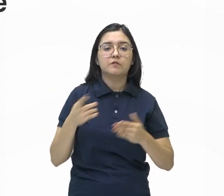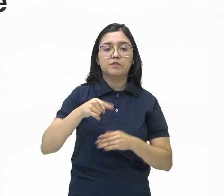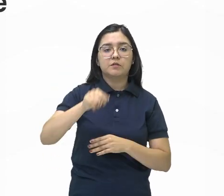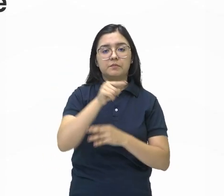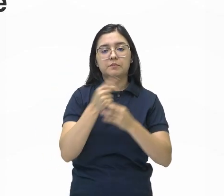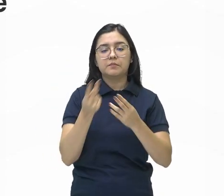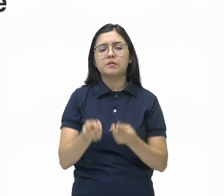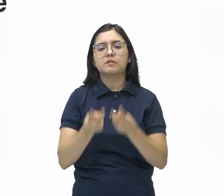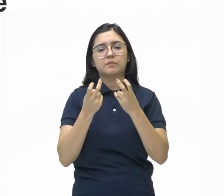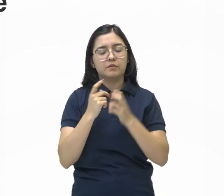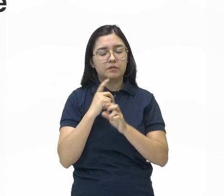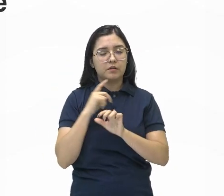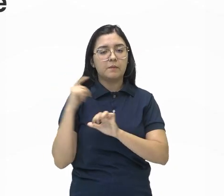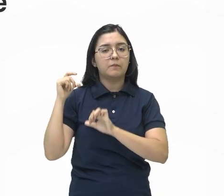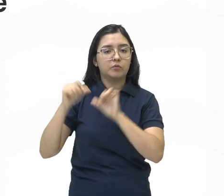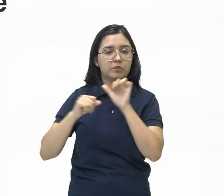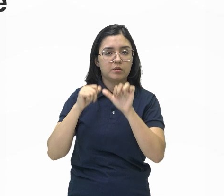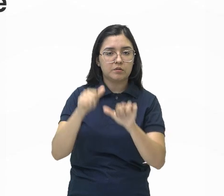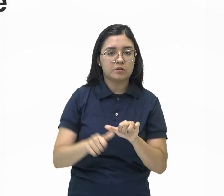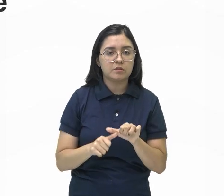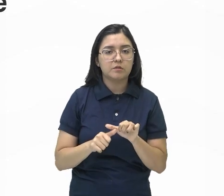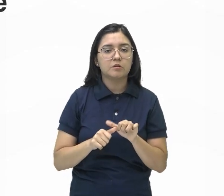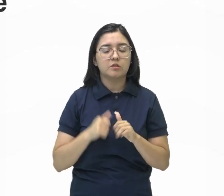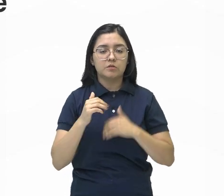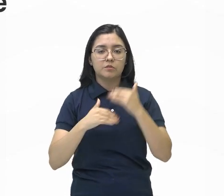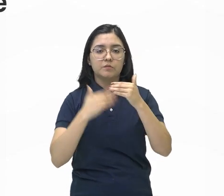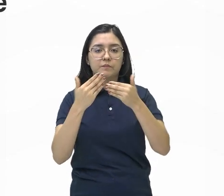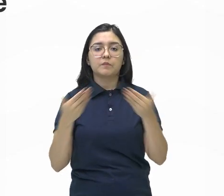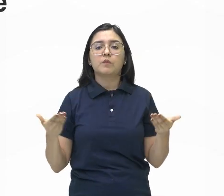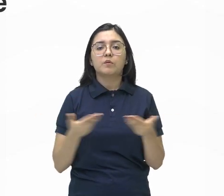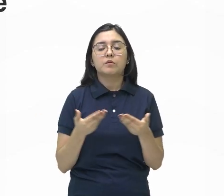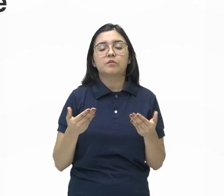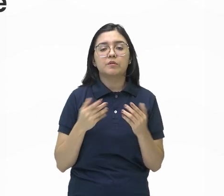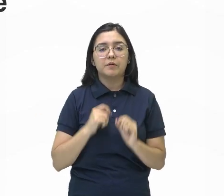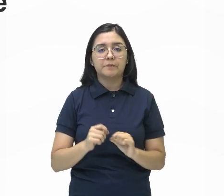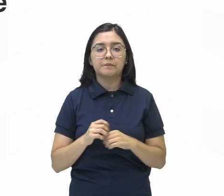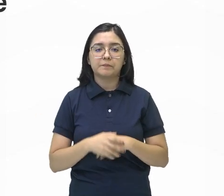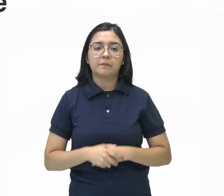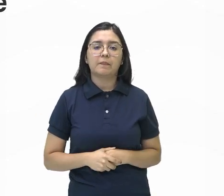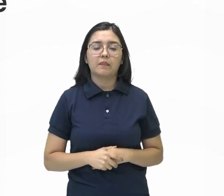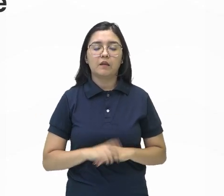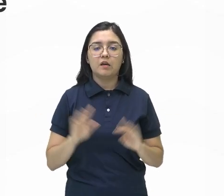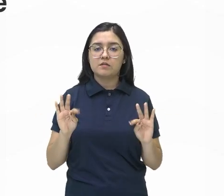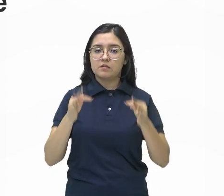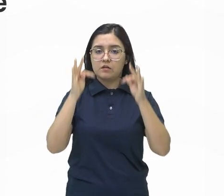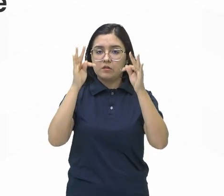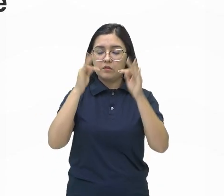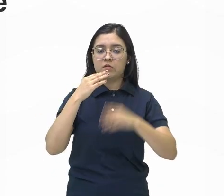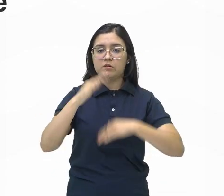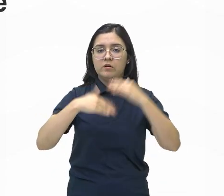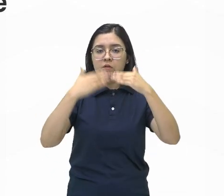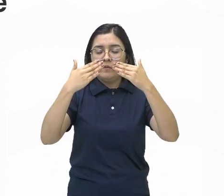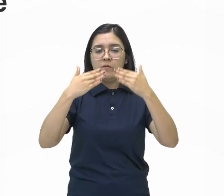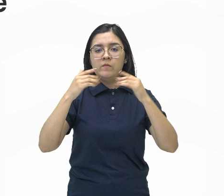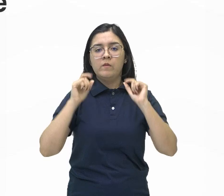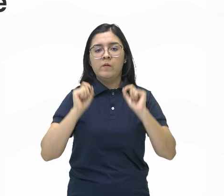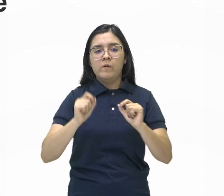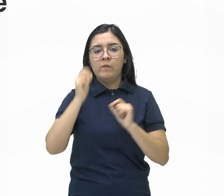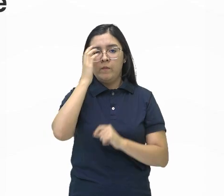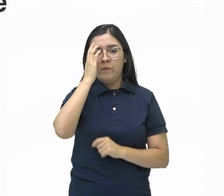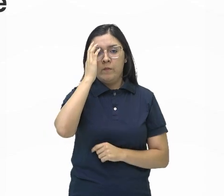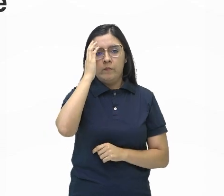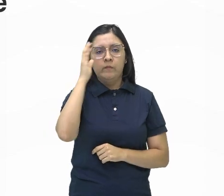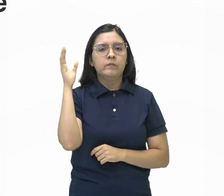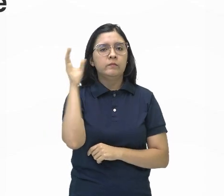perceberem como há essa mudança. Como a coisa corre. Hoje o tempo, o avanço, esse avanço da tecnologia, ele é